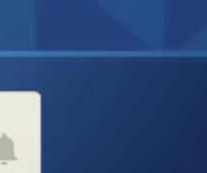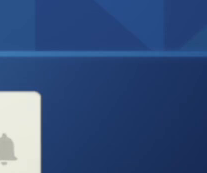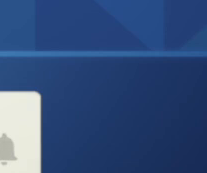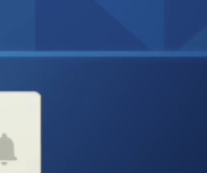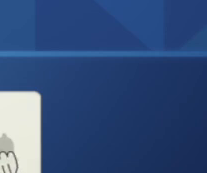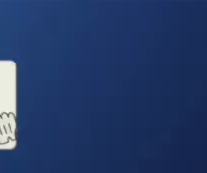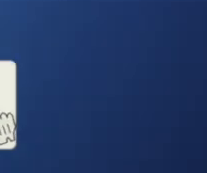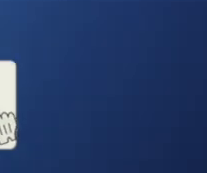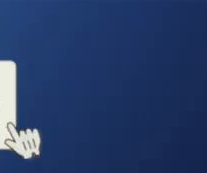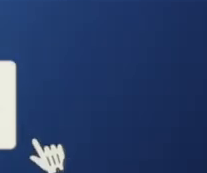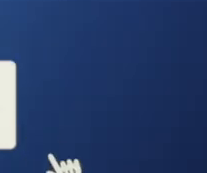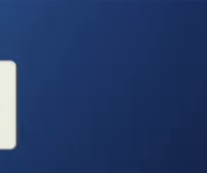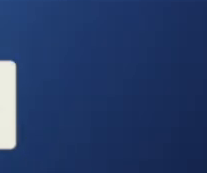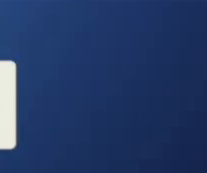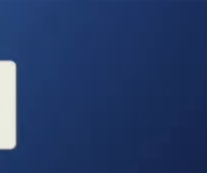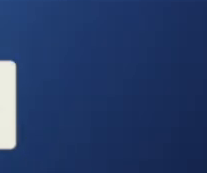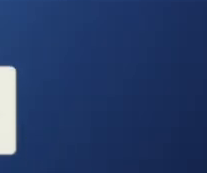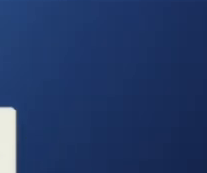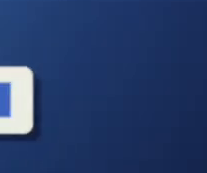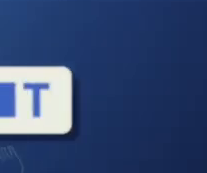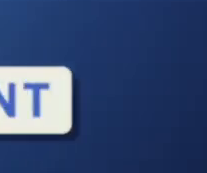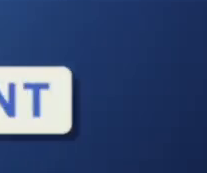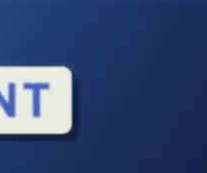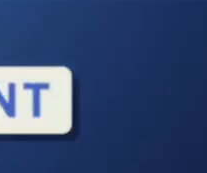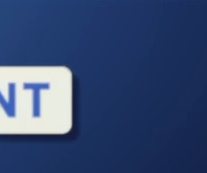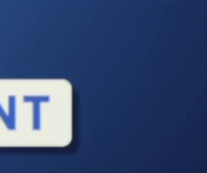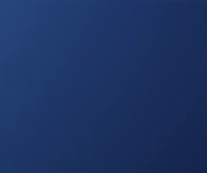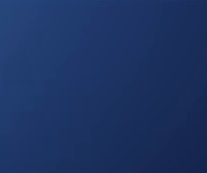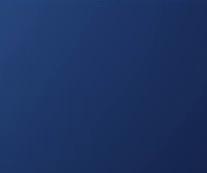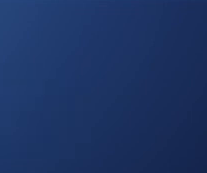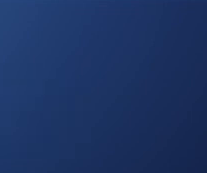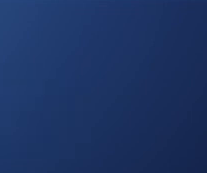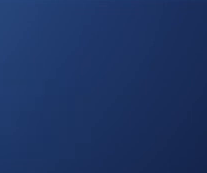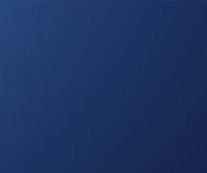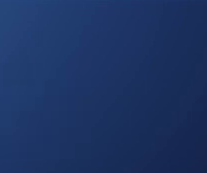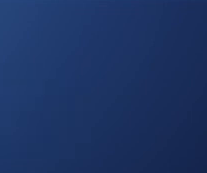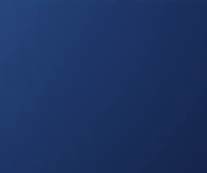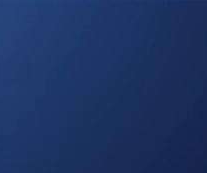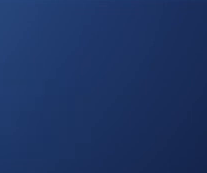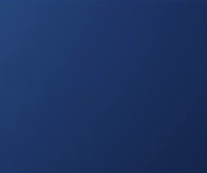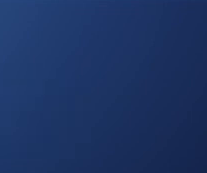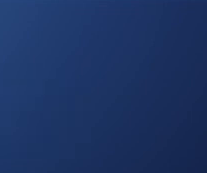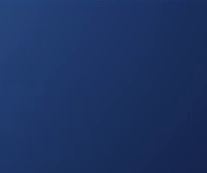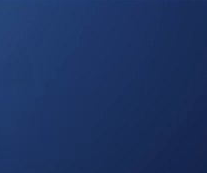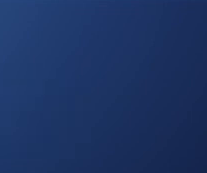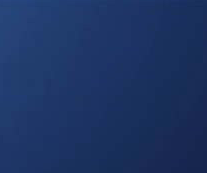lua inskreva. No hanehan butang notifikasan, hodifo komentari no fahetutan, ba media selu.